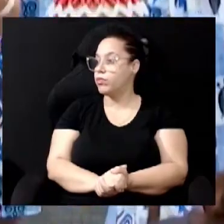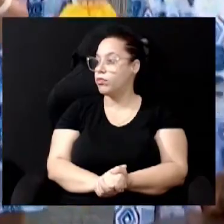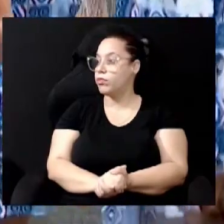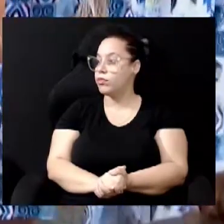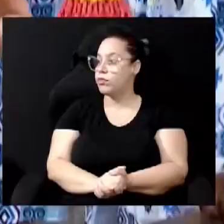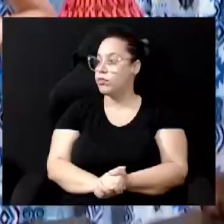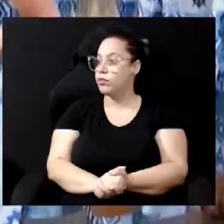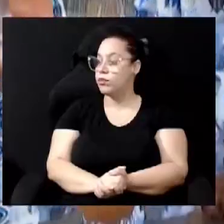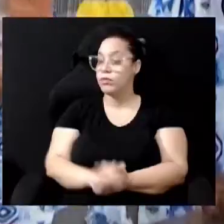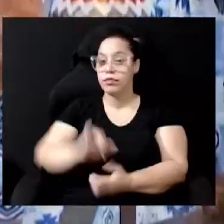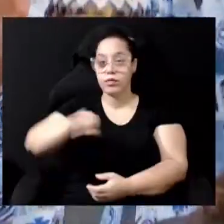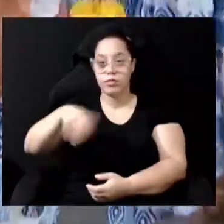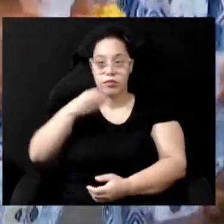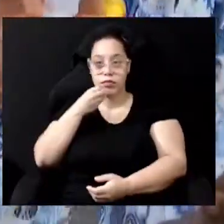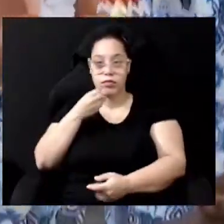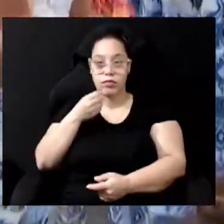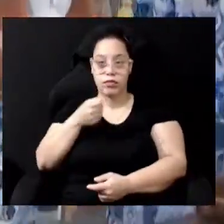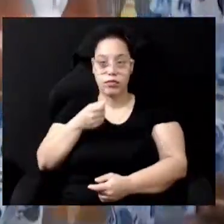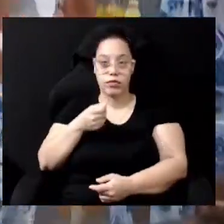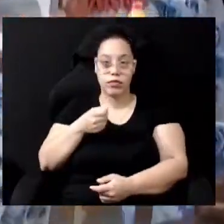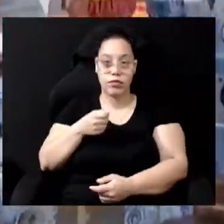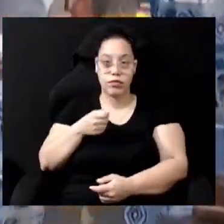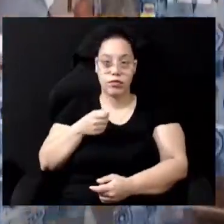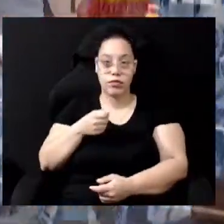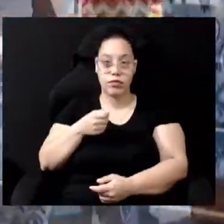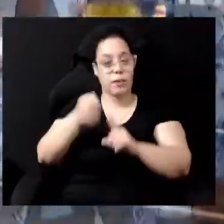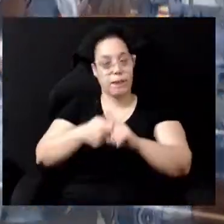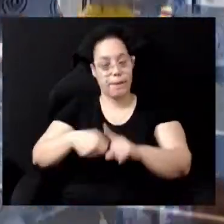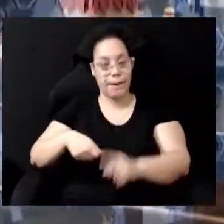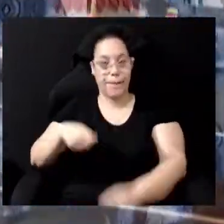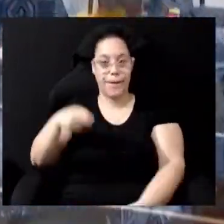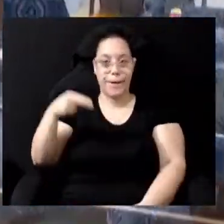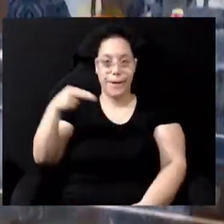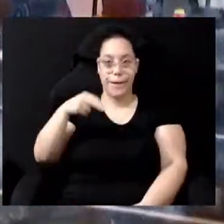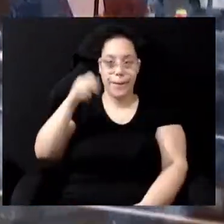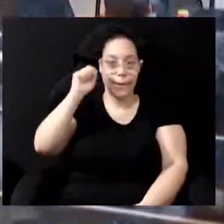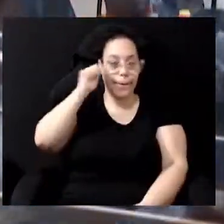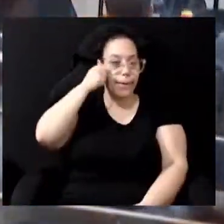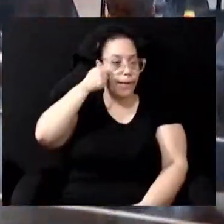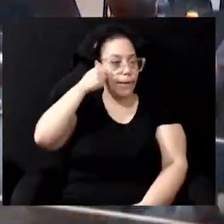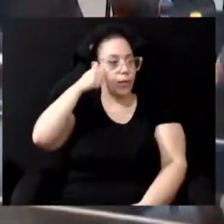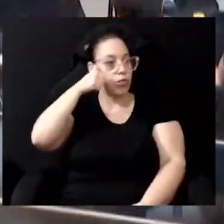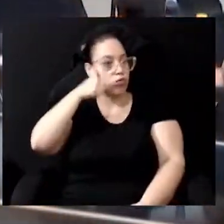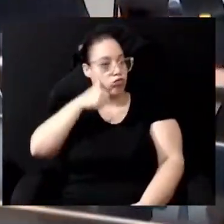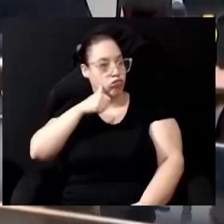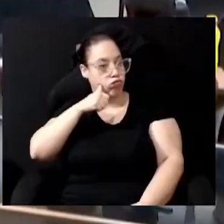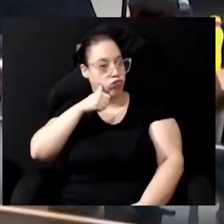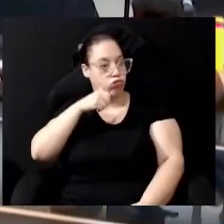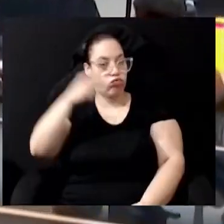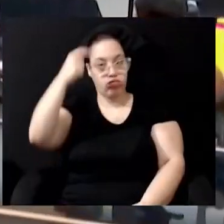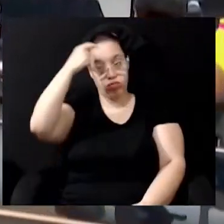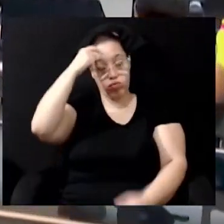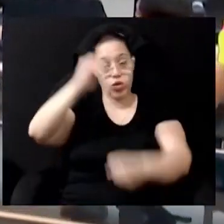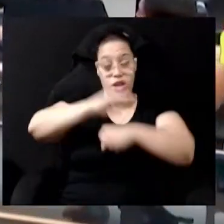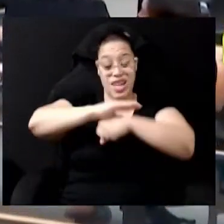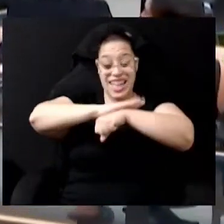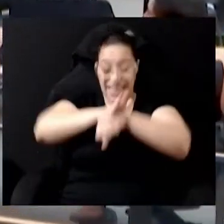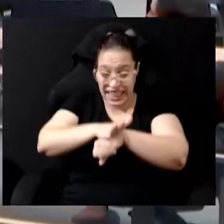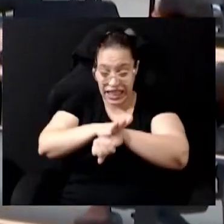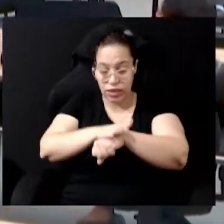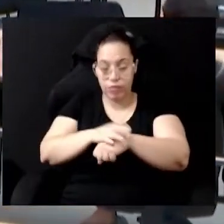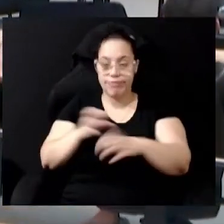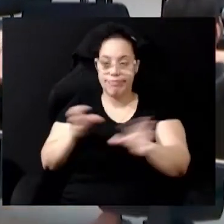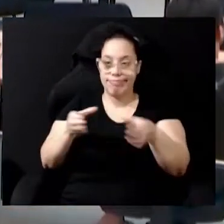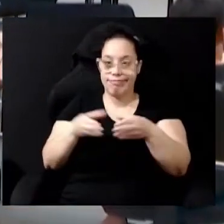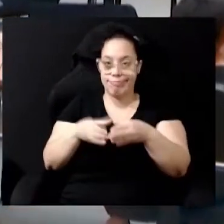Aproveitando o mês da consciência negra, data em que se reforça a luta e a conscientização antirracista, a Comissão Permanente